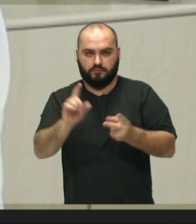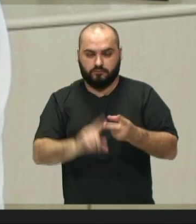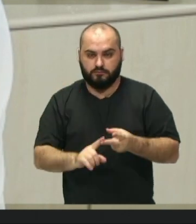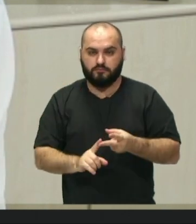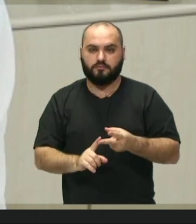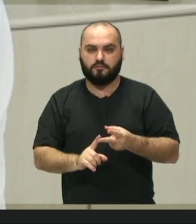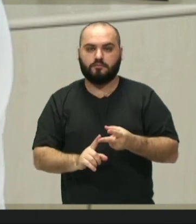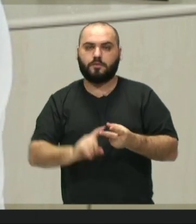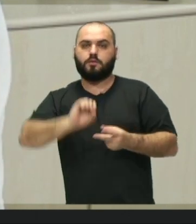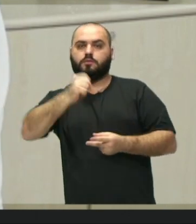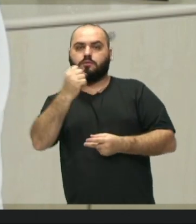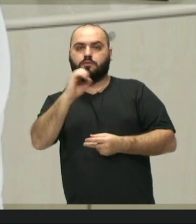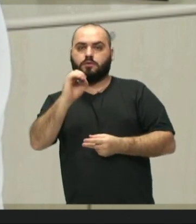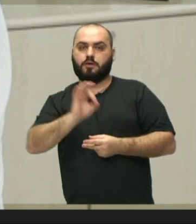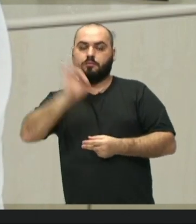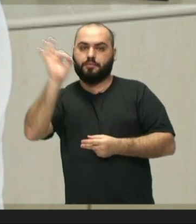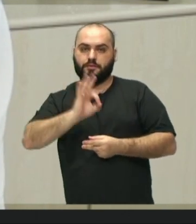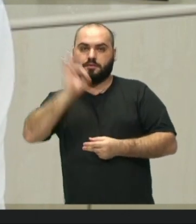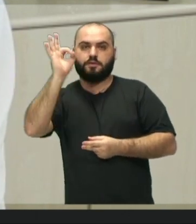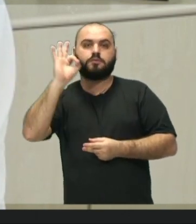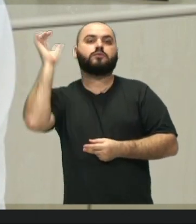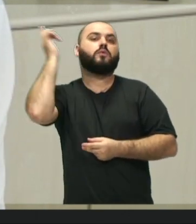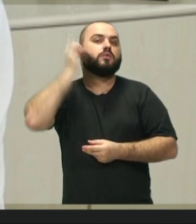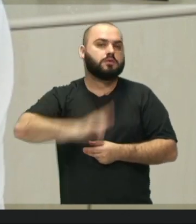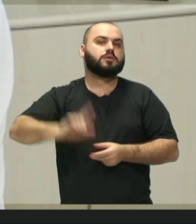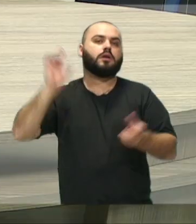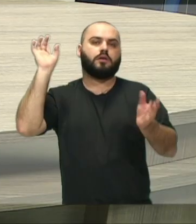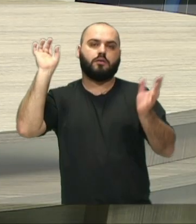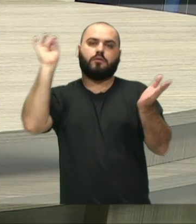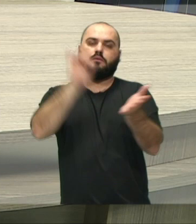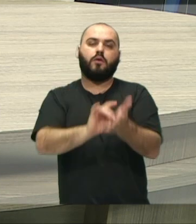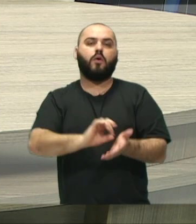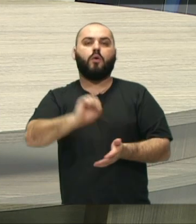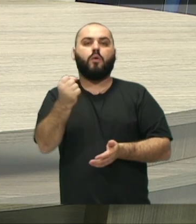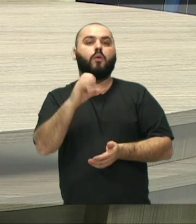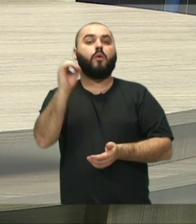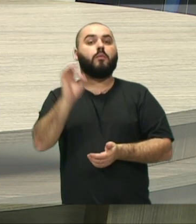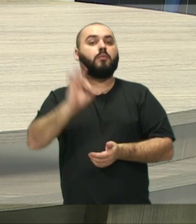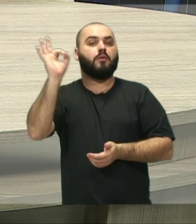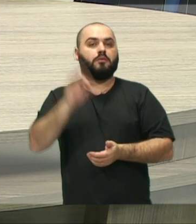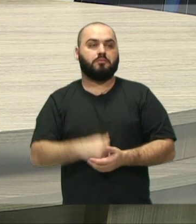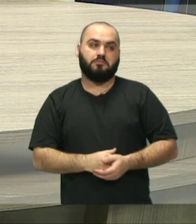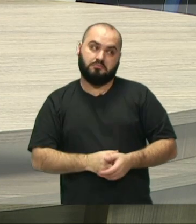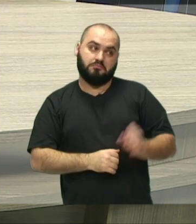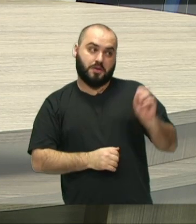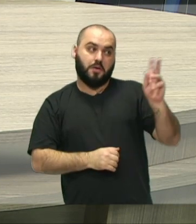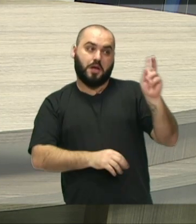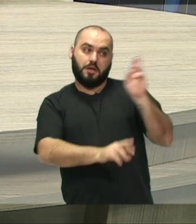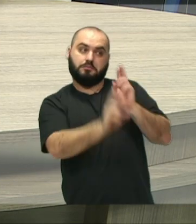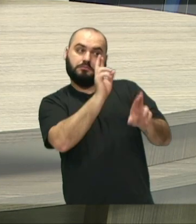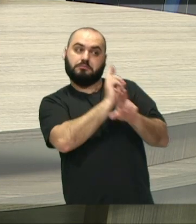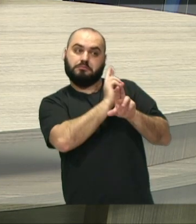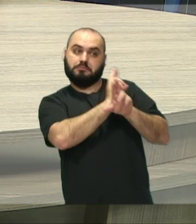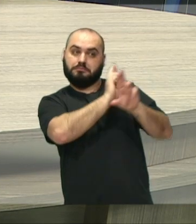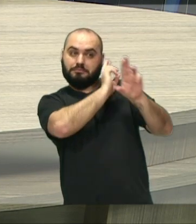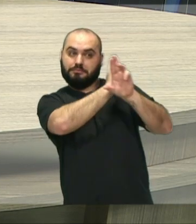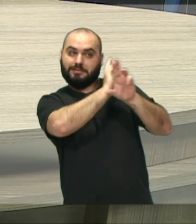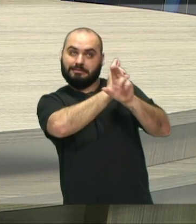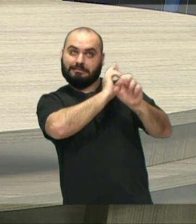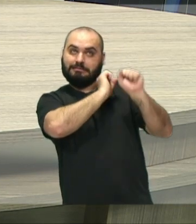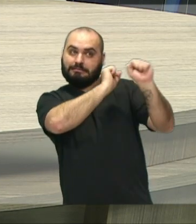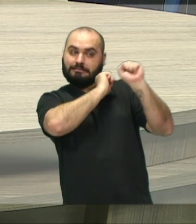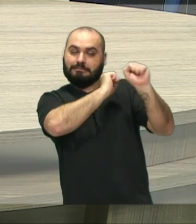então, atingindo 80% da nossa cobertura territorial. Vamos esperar. Estou aguardando ansiosamente por